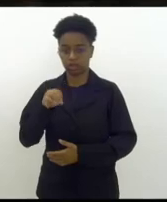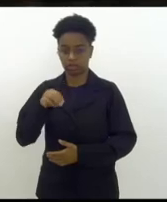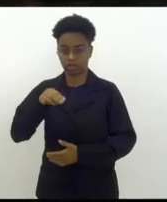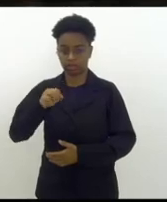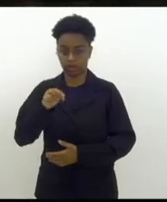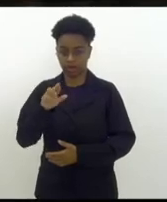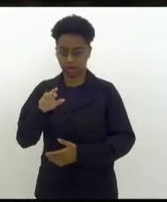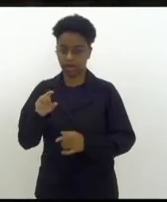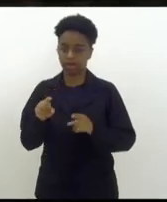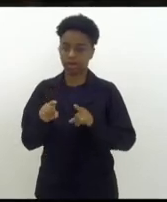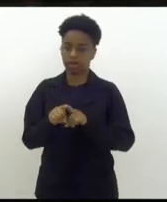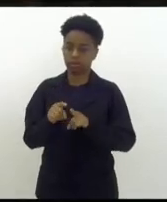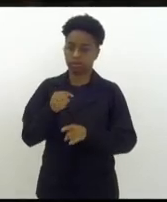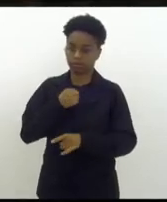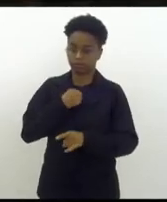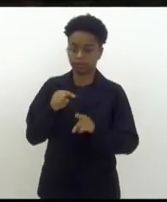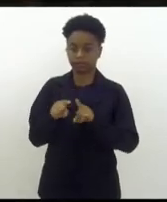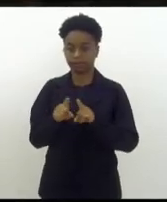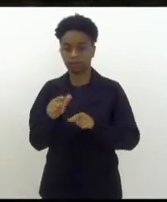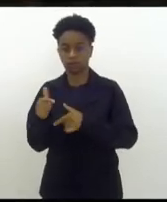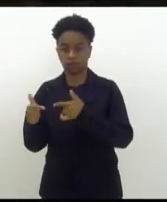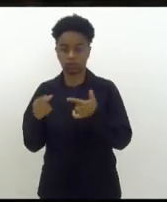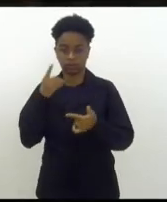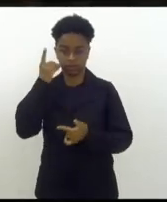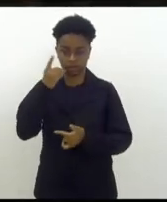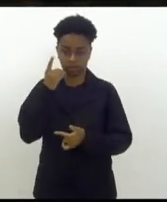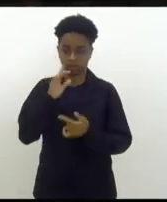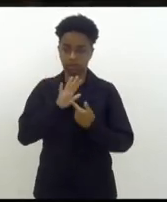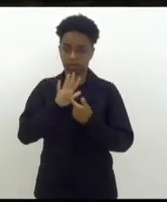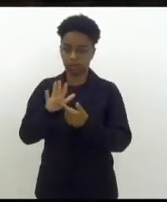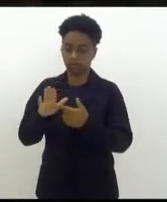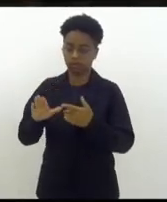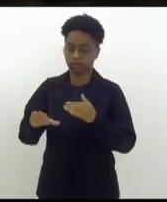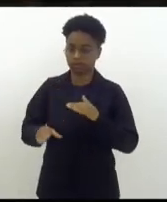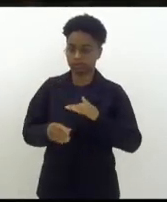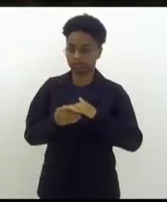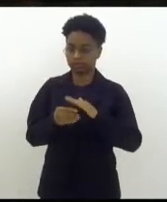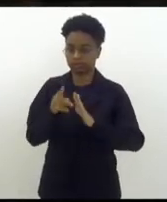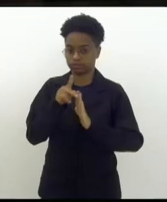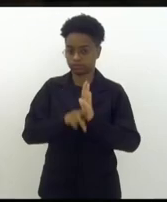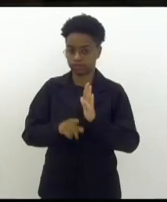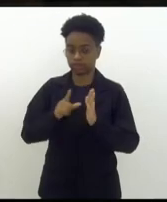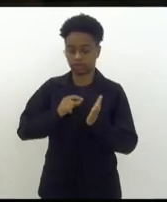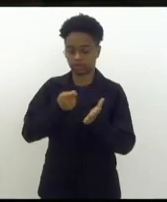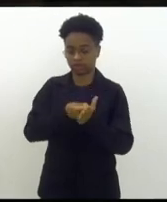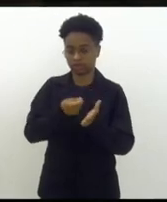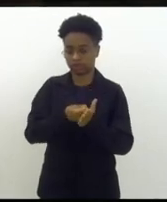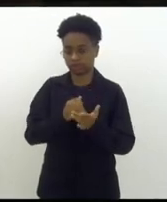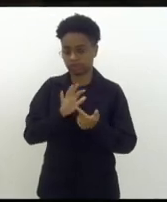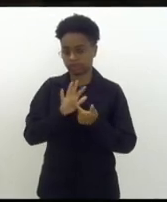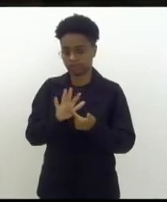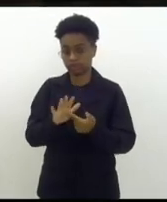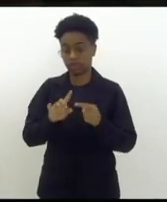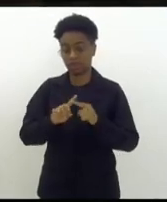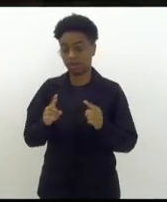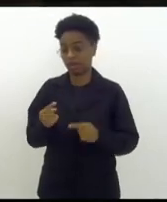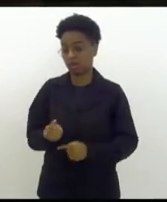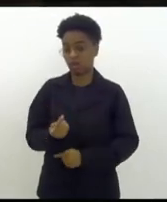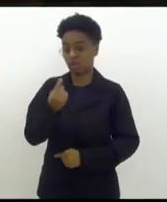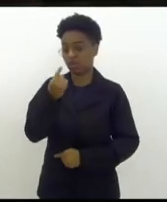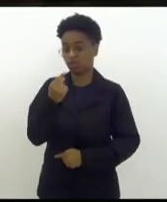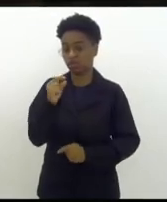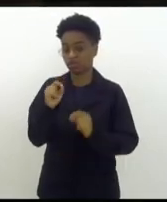tínhamos apresentado uma Emenda um projeto com essa exigência mas a exigência era a única